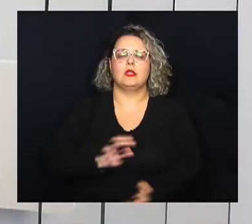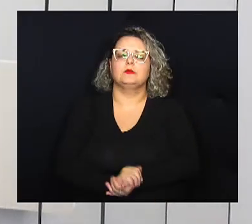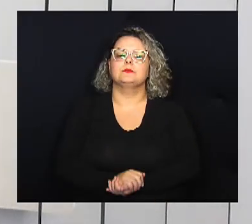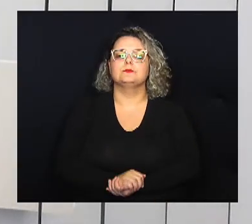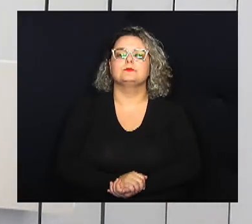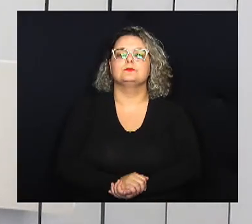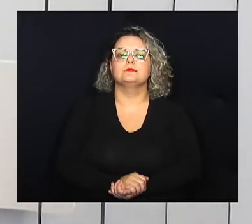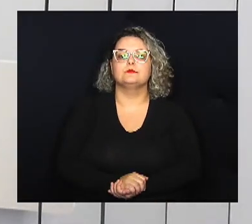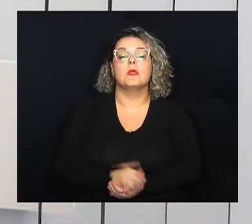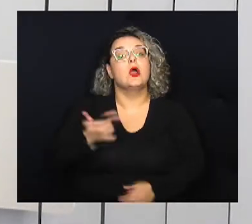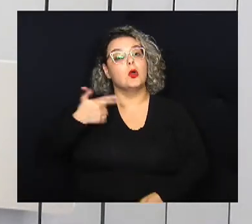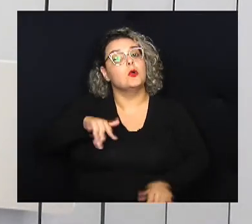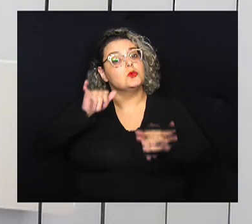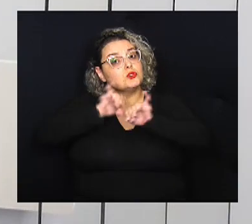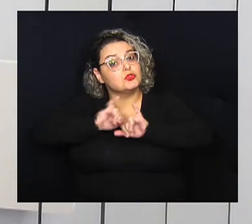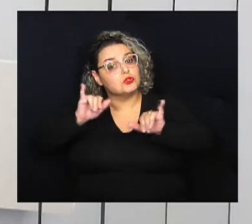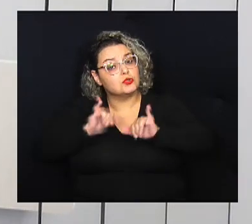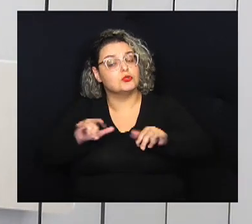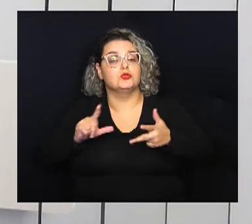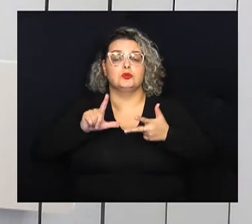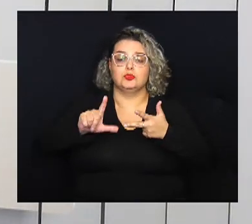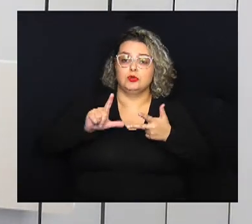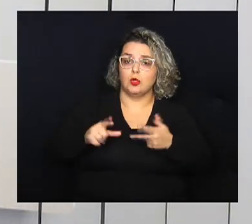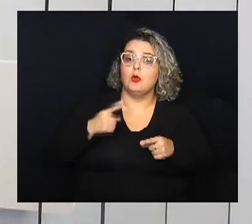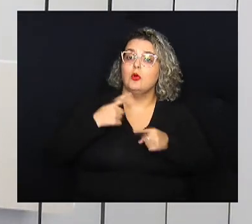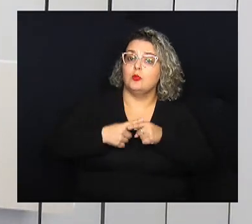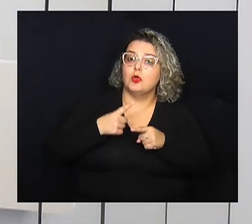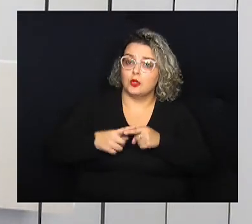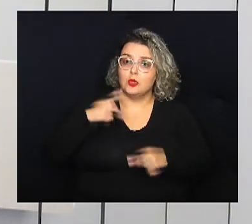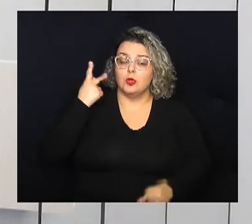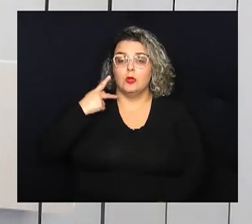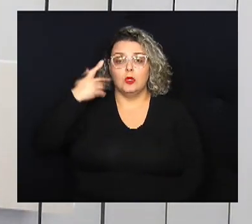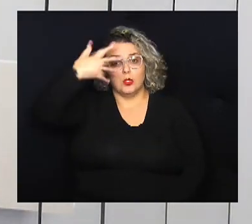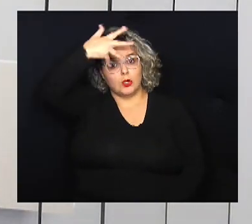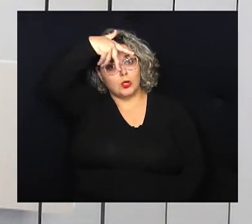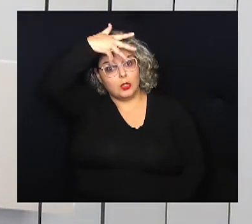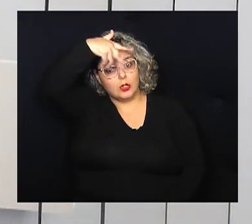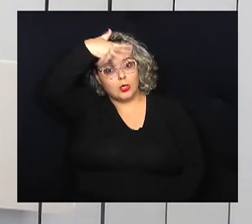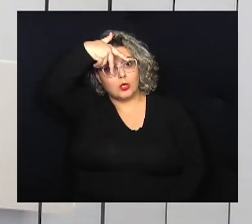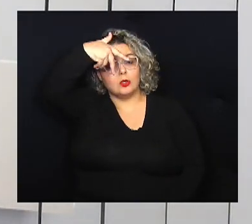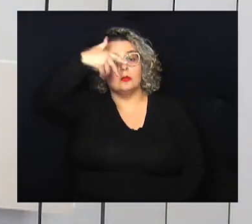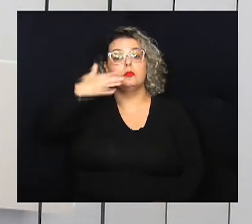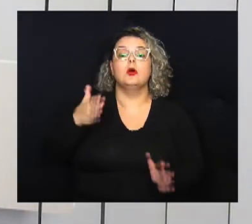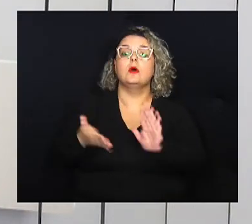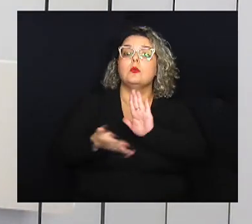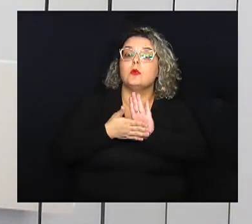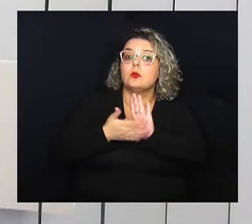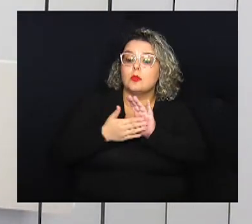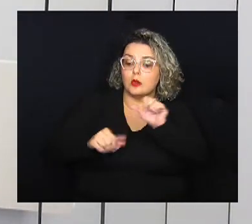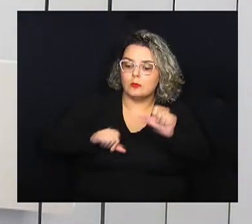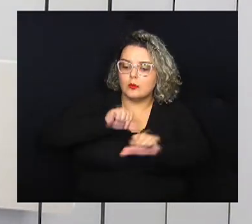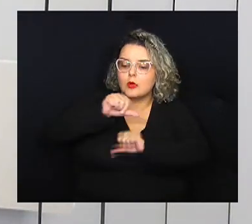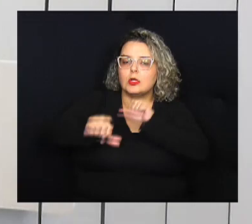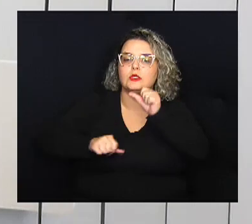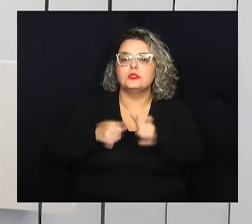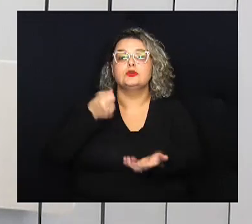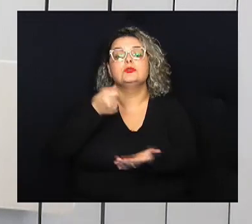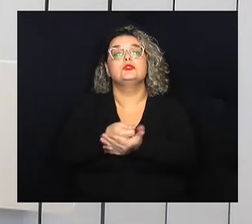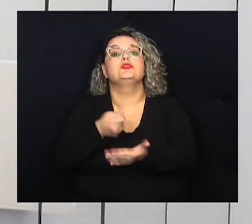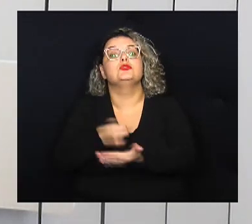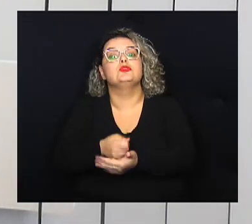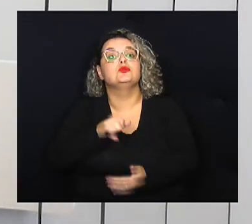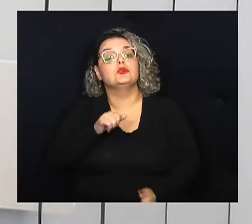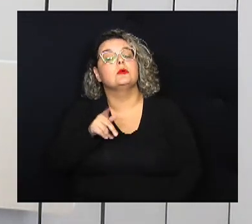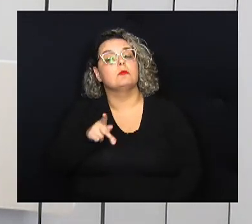gente segue aqui com as notícias do Legislativo, porque o vereador Rodrigo da Farmadic propõe mudança na cobrança de IPTU